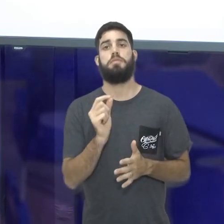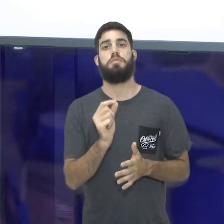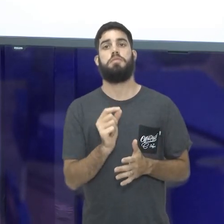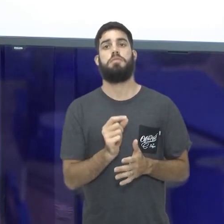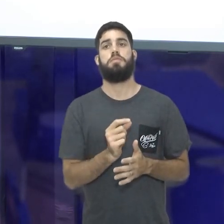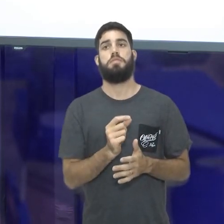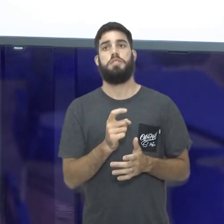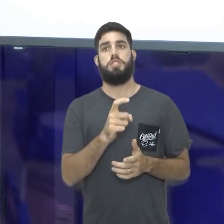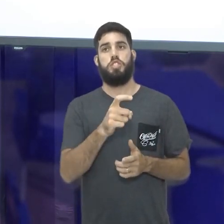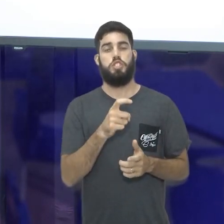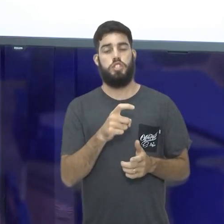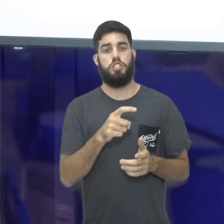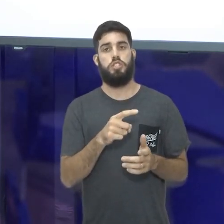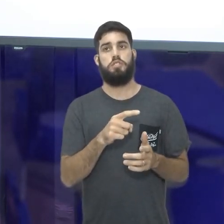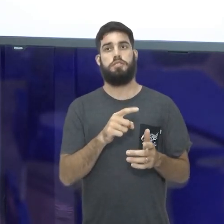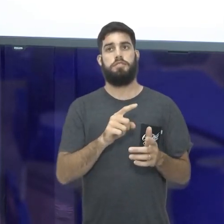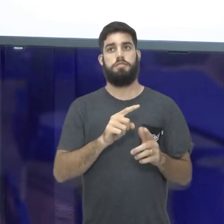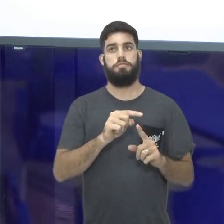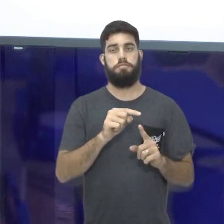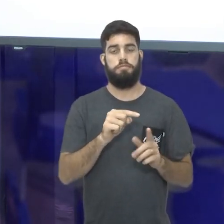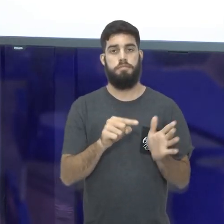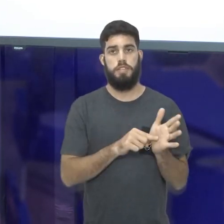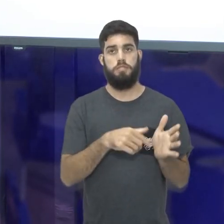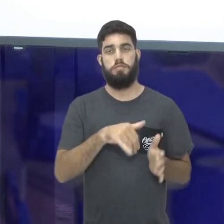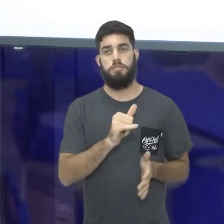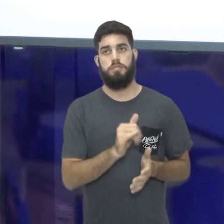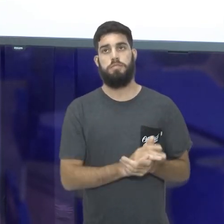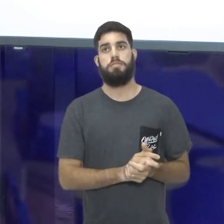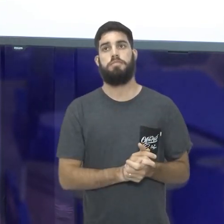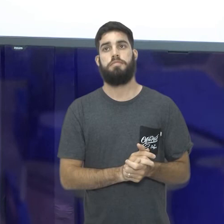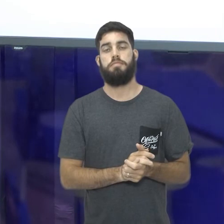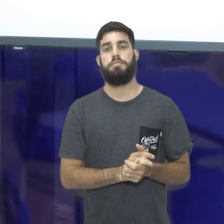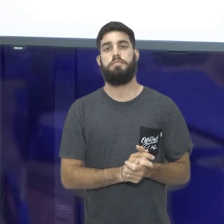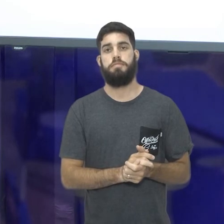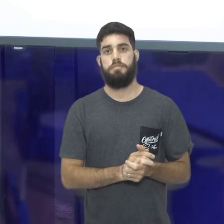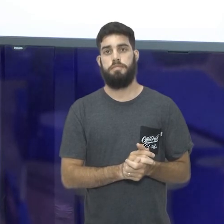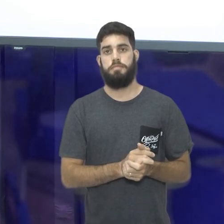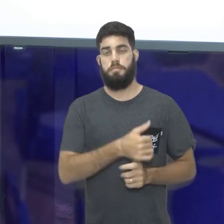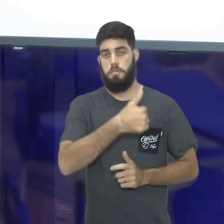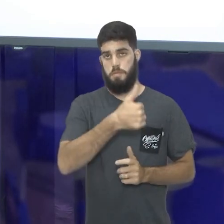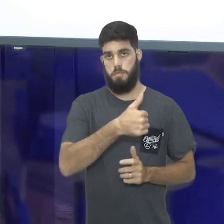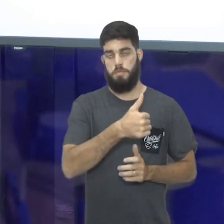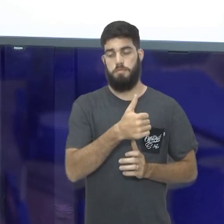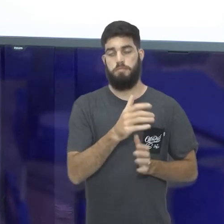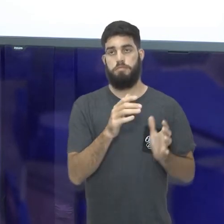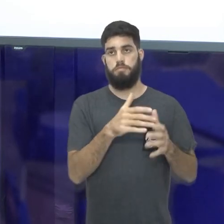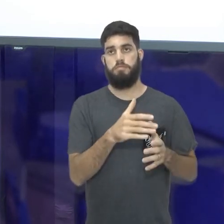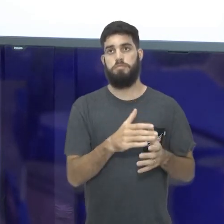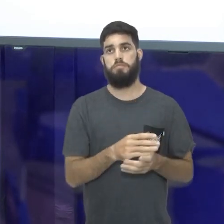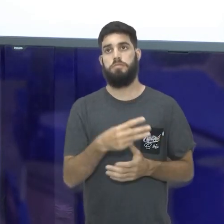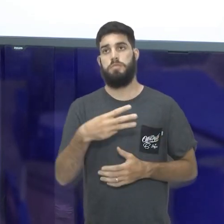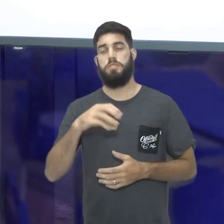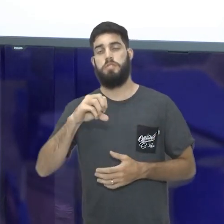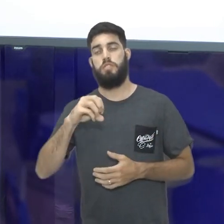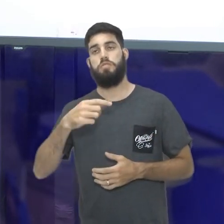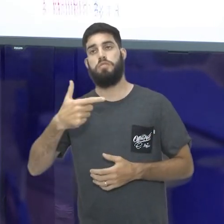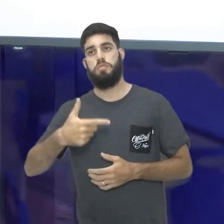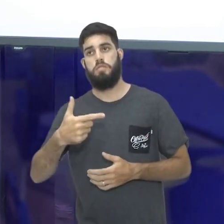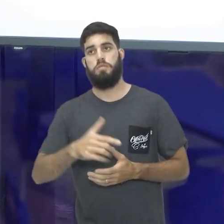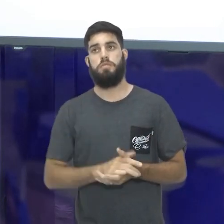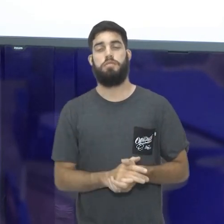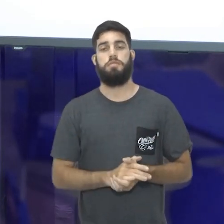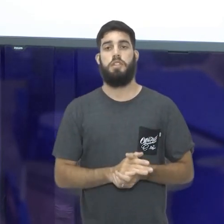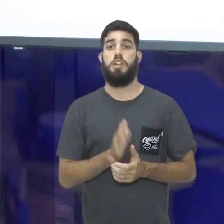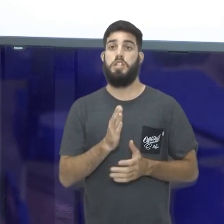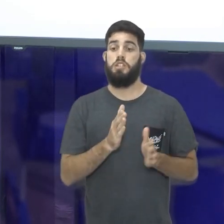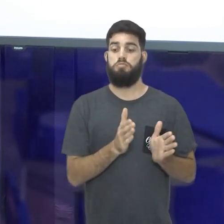entre x e y igual a 39, eu terei x menos y como sendo o primeiro membro e 39 o segundo. Já